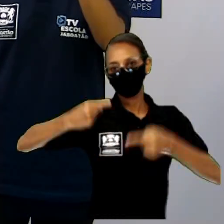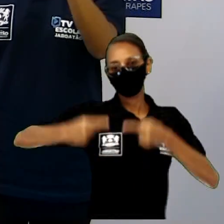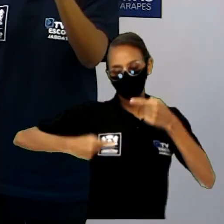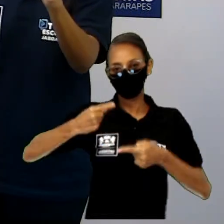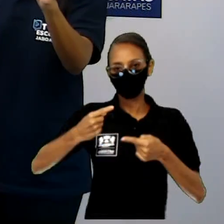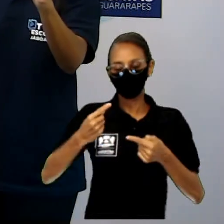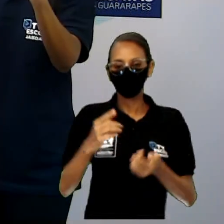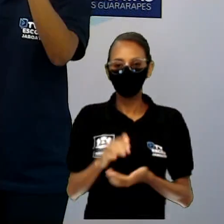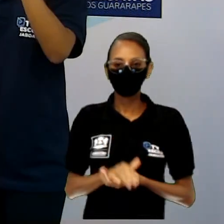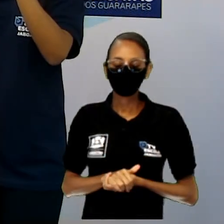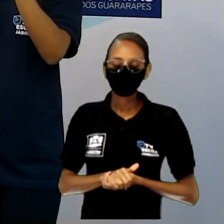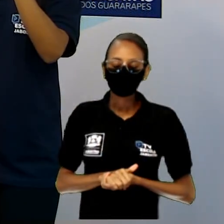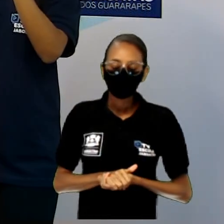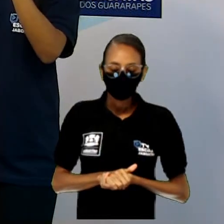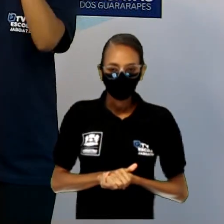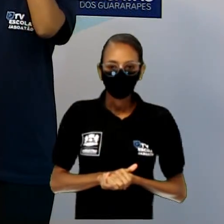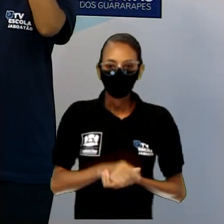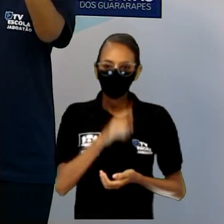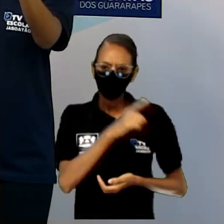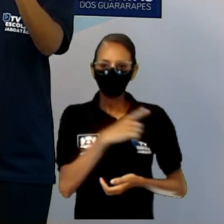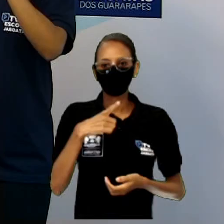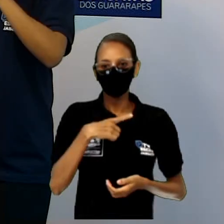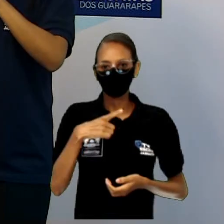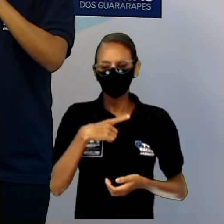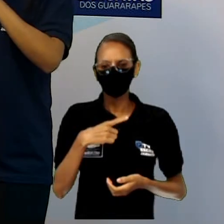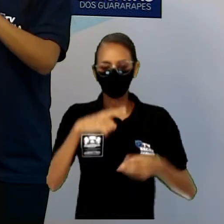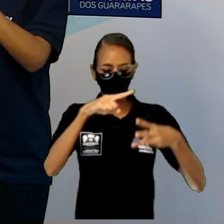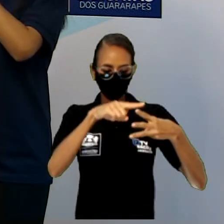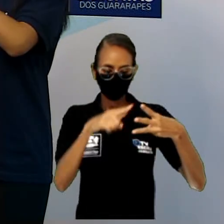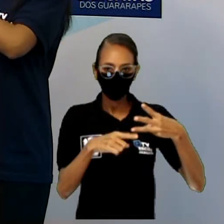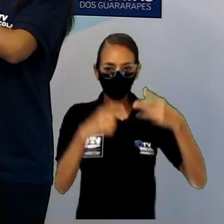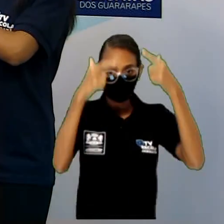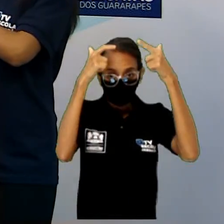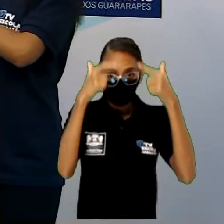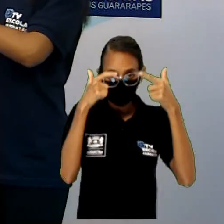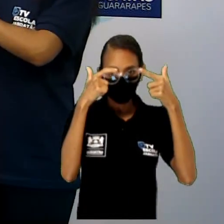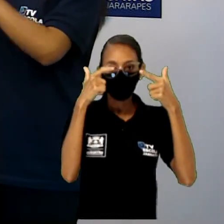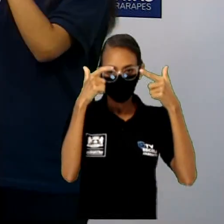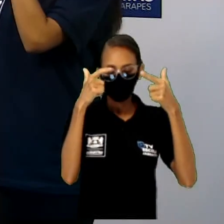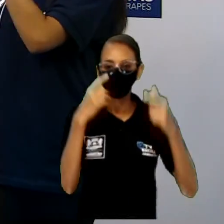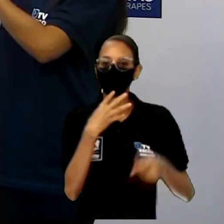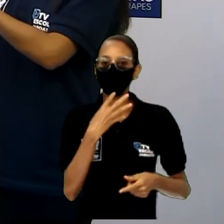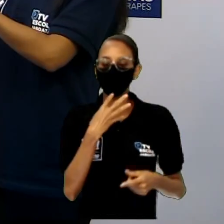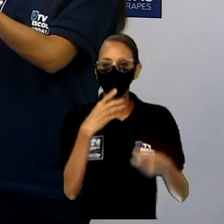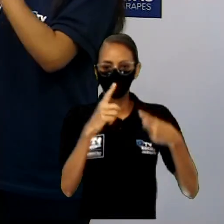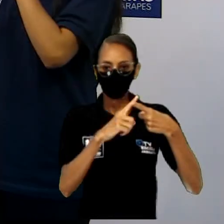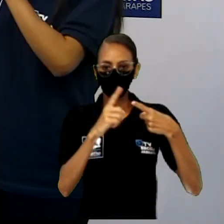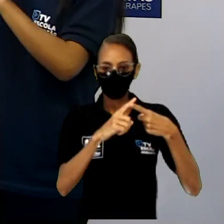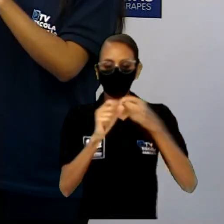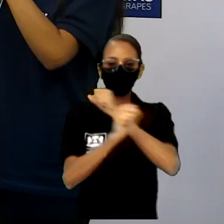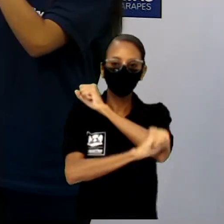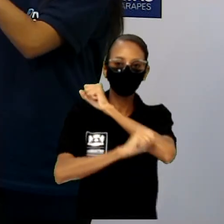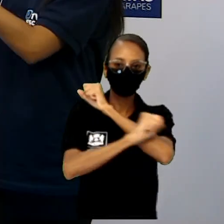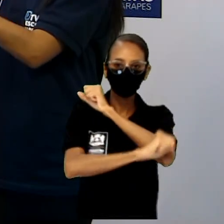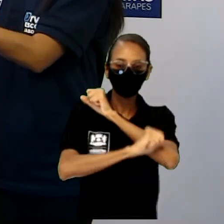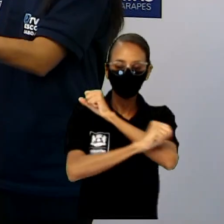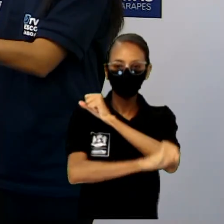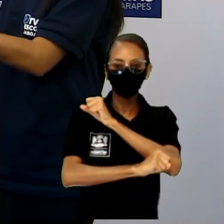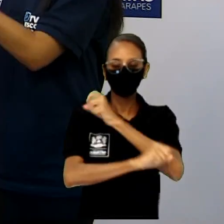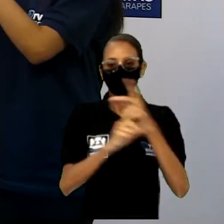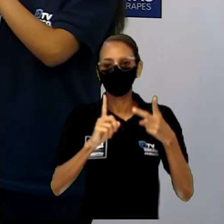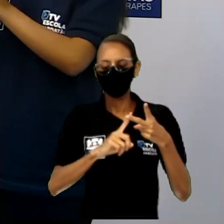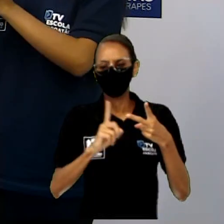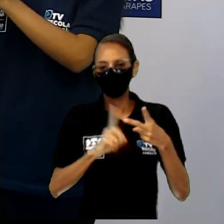A monarquia hebraica, a gente destaca ali 3 grandes reis, que teriam sido Saul,